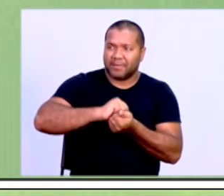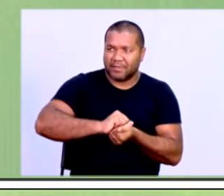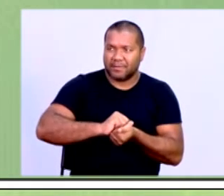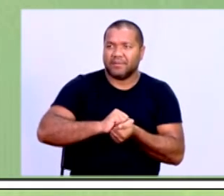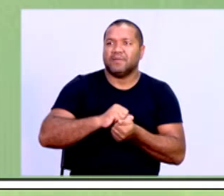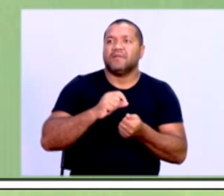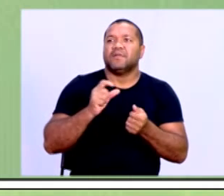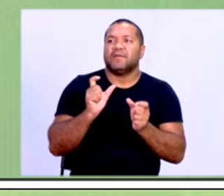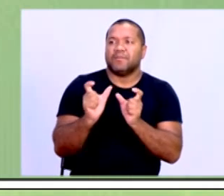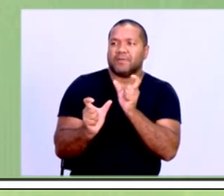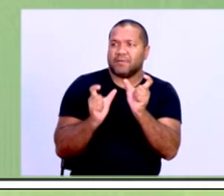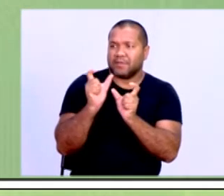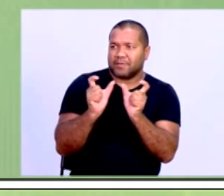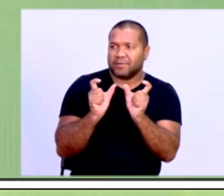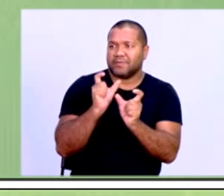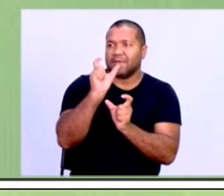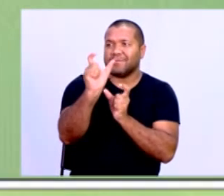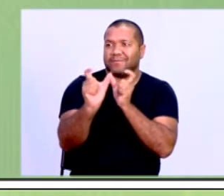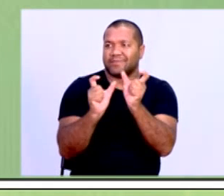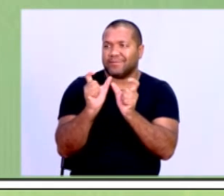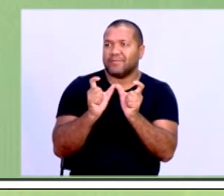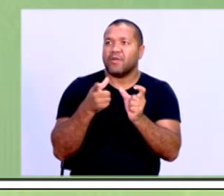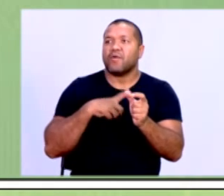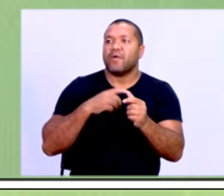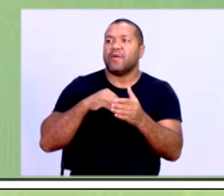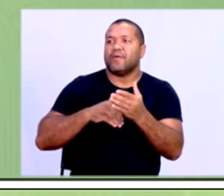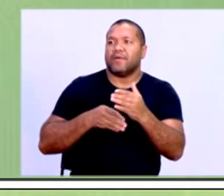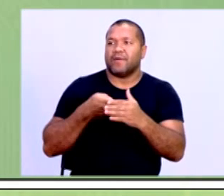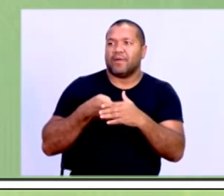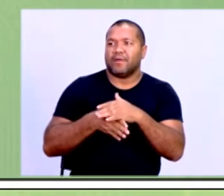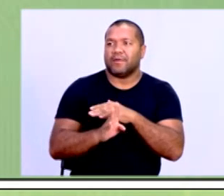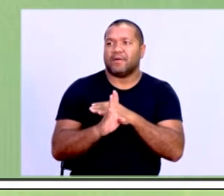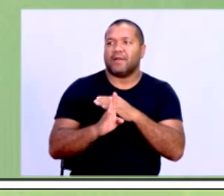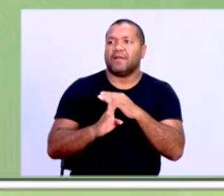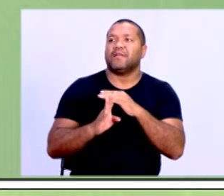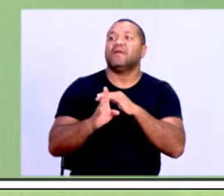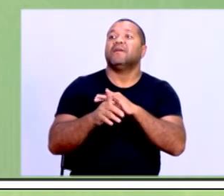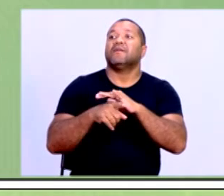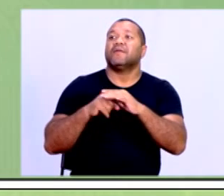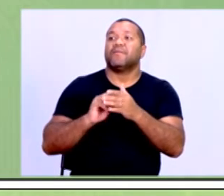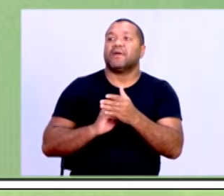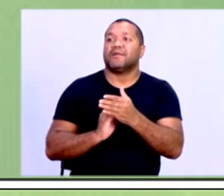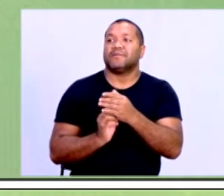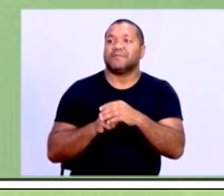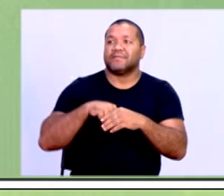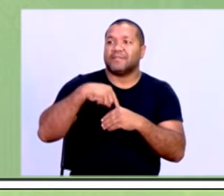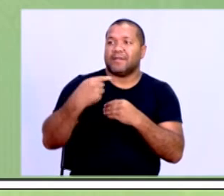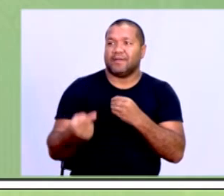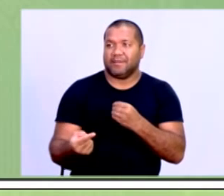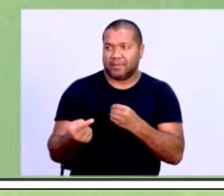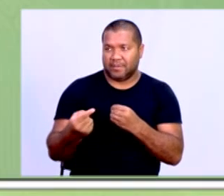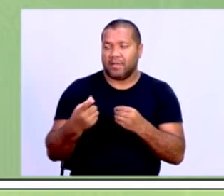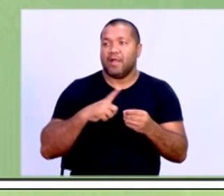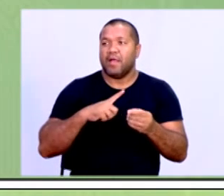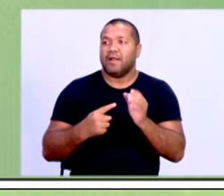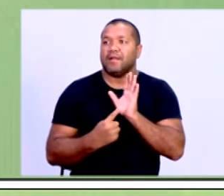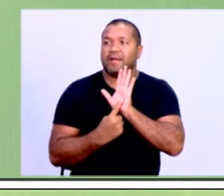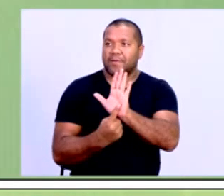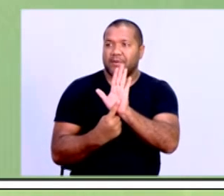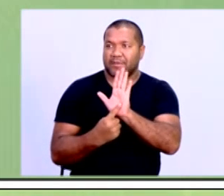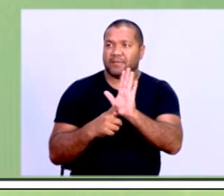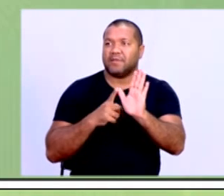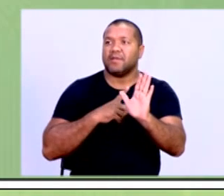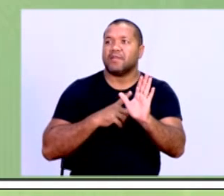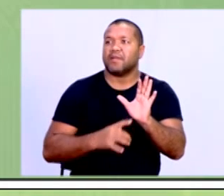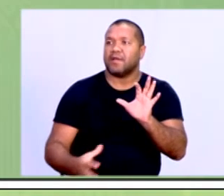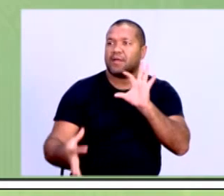dados se movimentam da entrada para a saída. Ele representa as interações